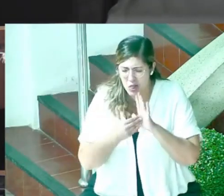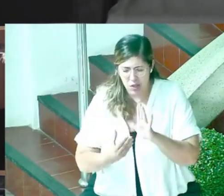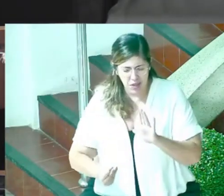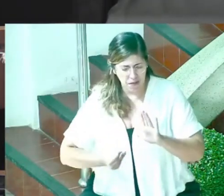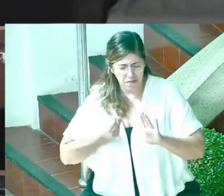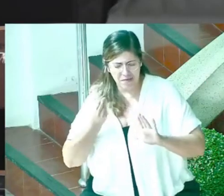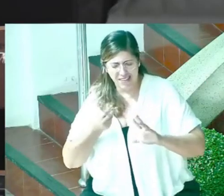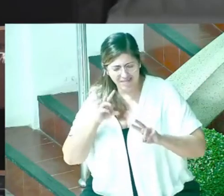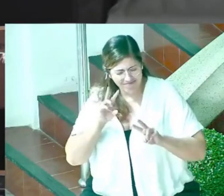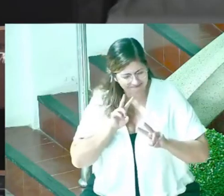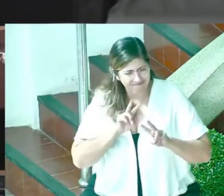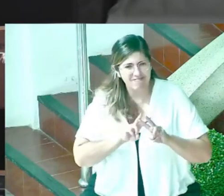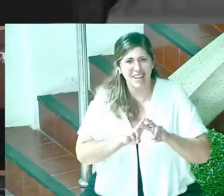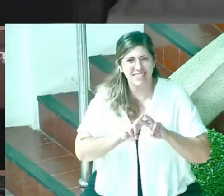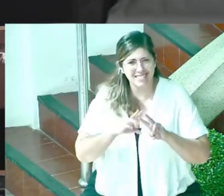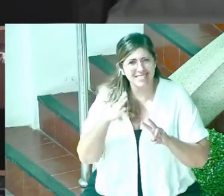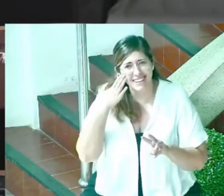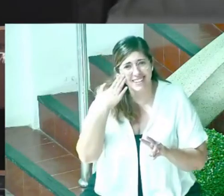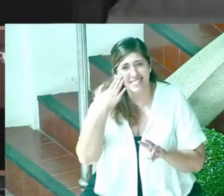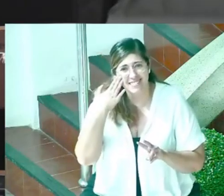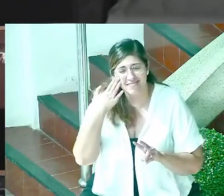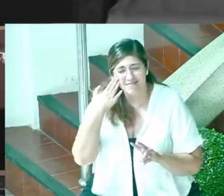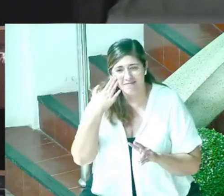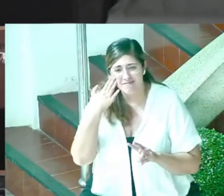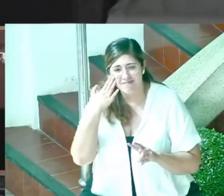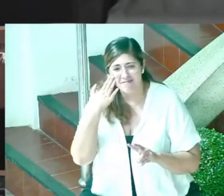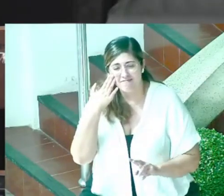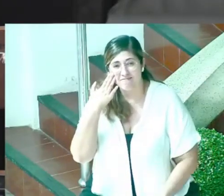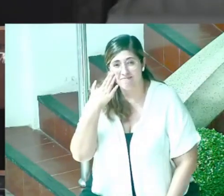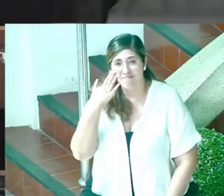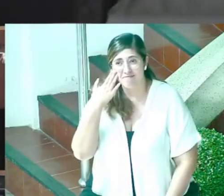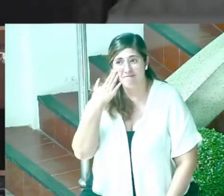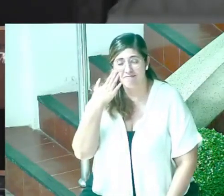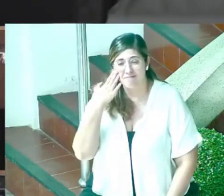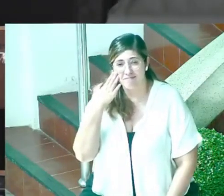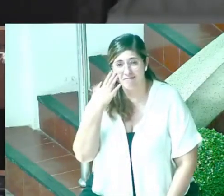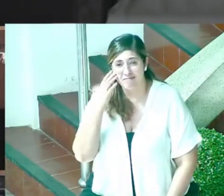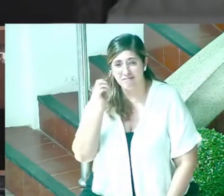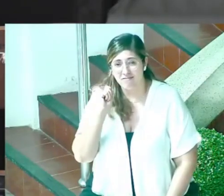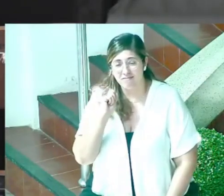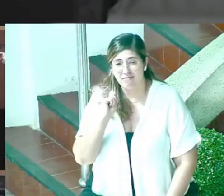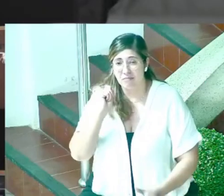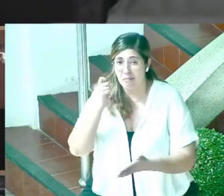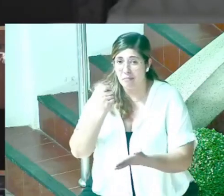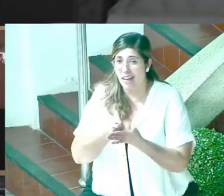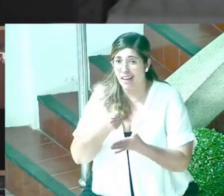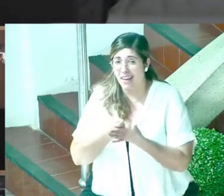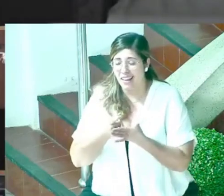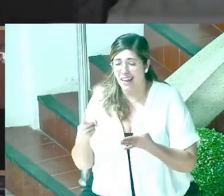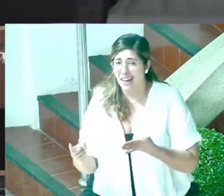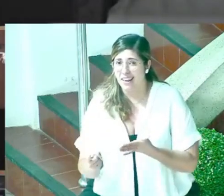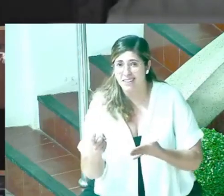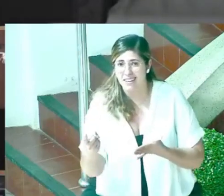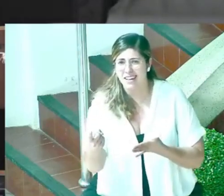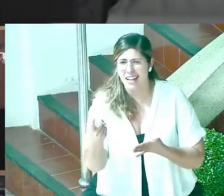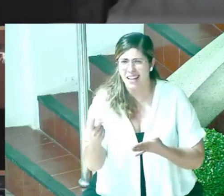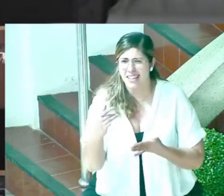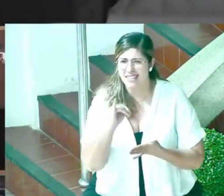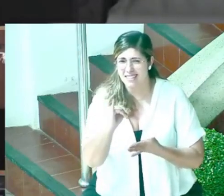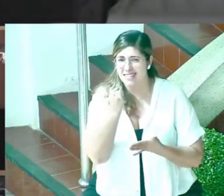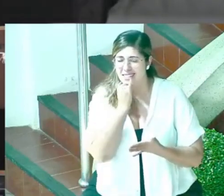não perdoou. Eu digo que este ensino não é bíblico. Porque depois de perdoar,